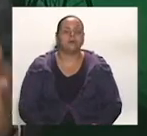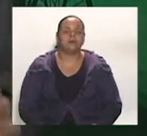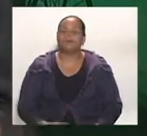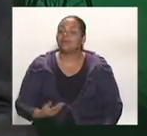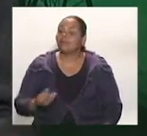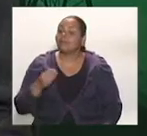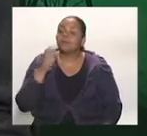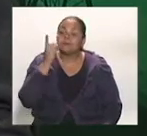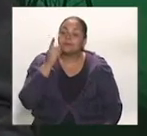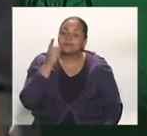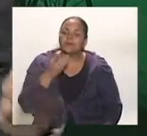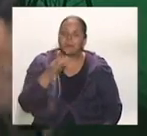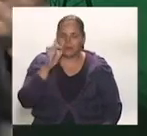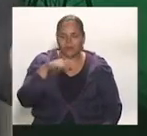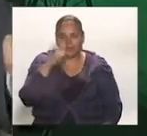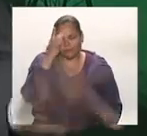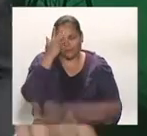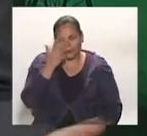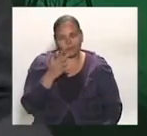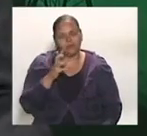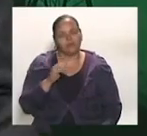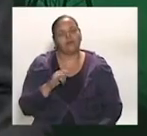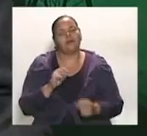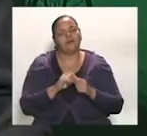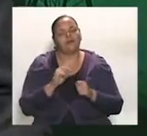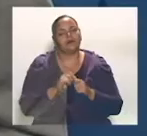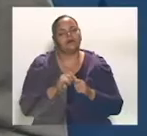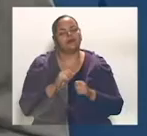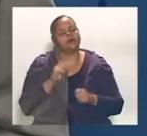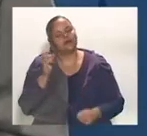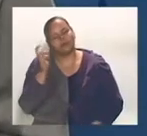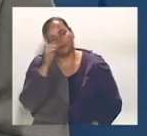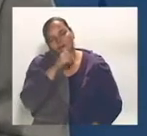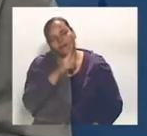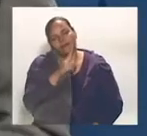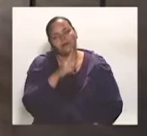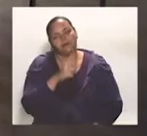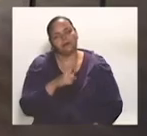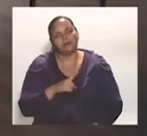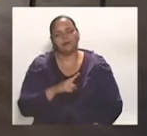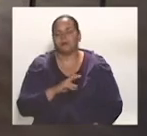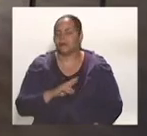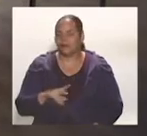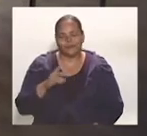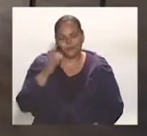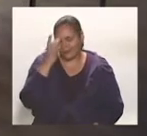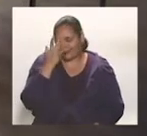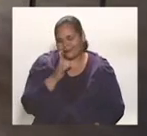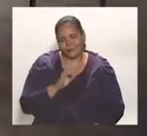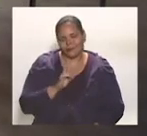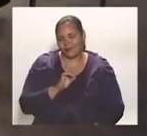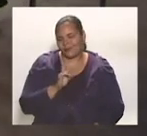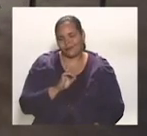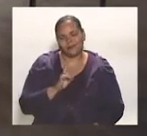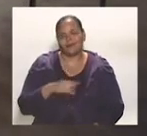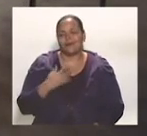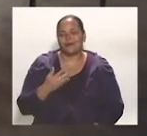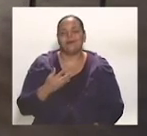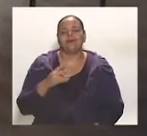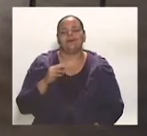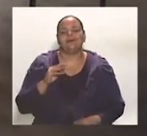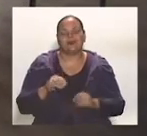público com competência para fiscalizar e aplicar sanções. Deputado, e aí? É fácil, mas se faz uma coisa